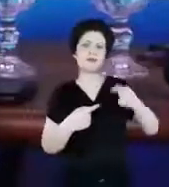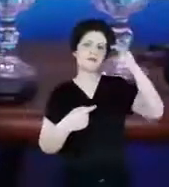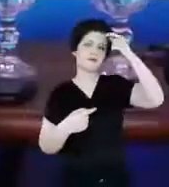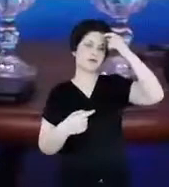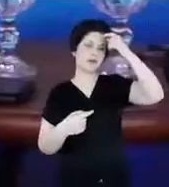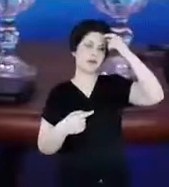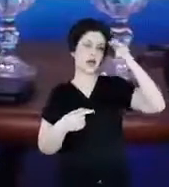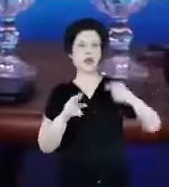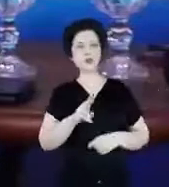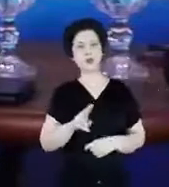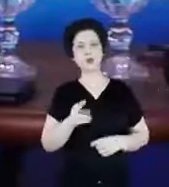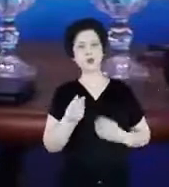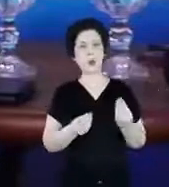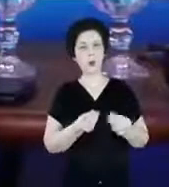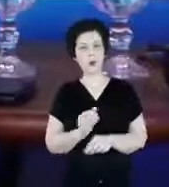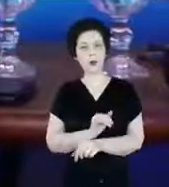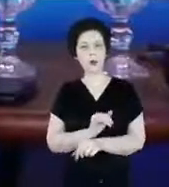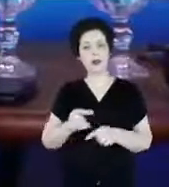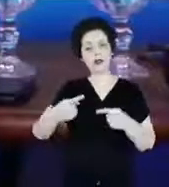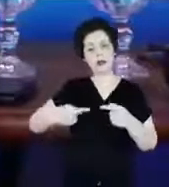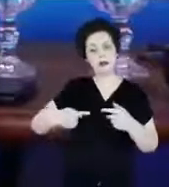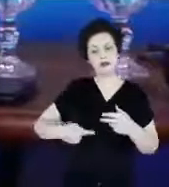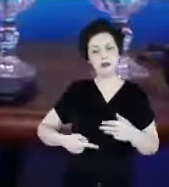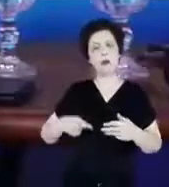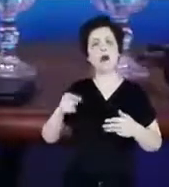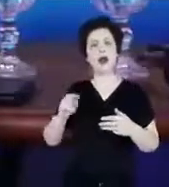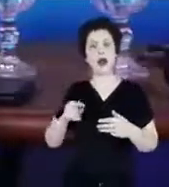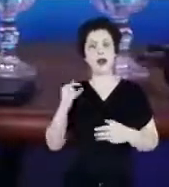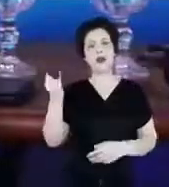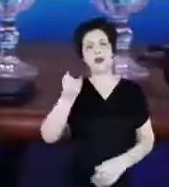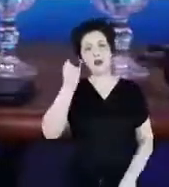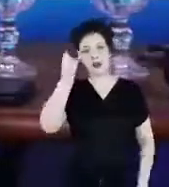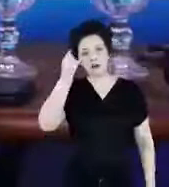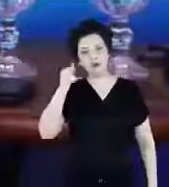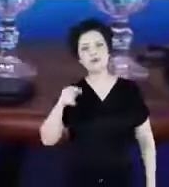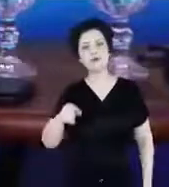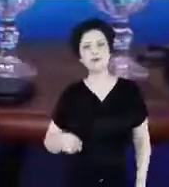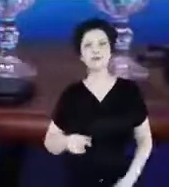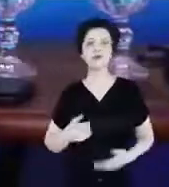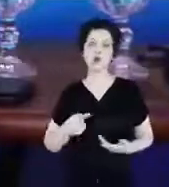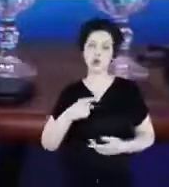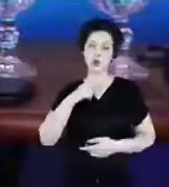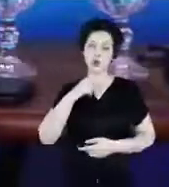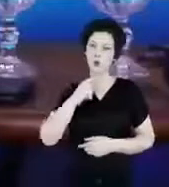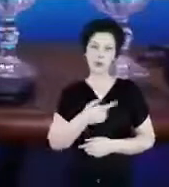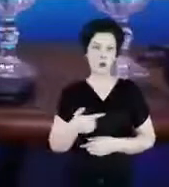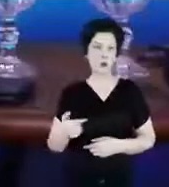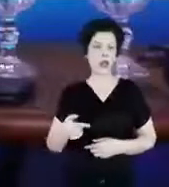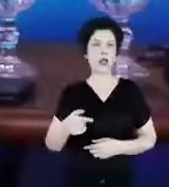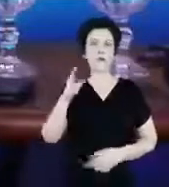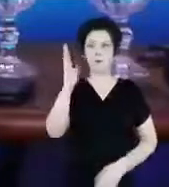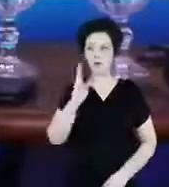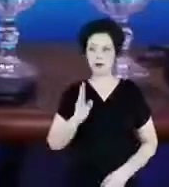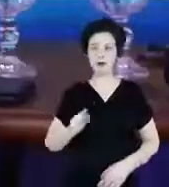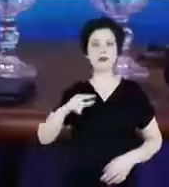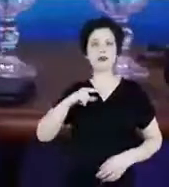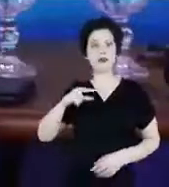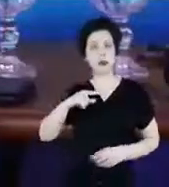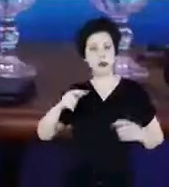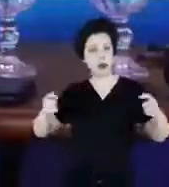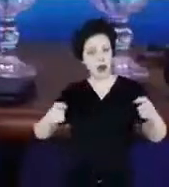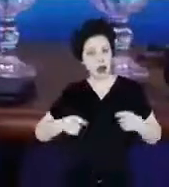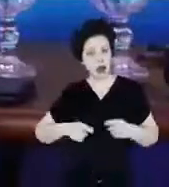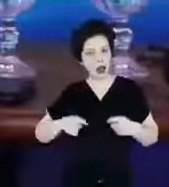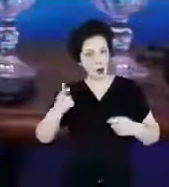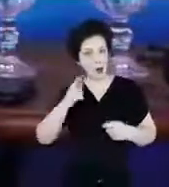Então, eu acho que todos esses desafios são desafios importantes, né? Eu não tenho dúvida que o Brasil tem tudo para ser e será,